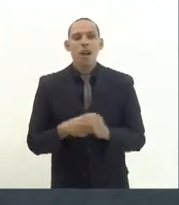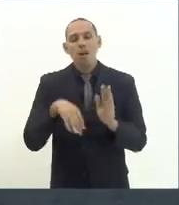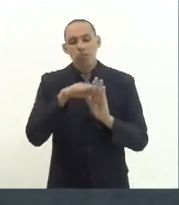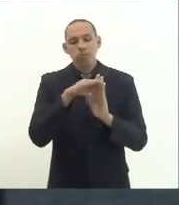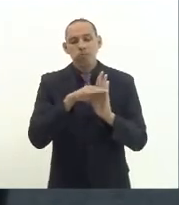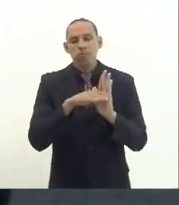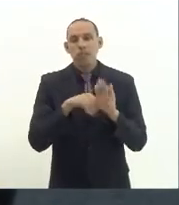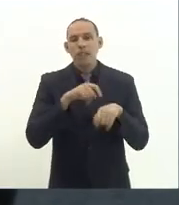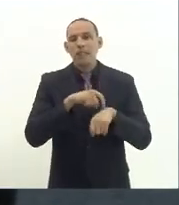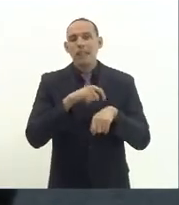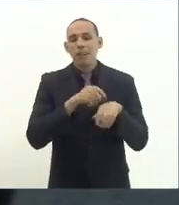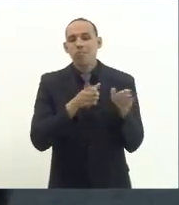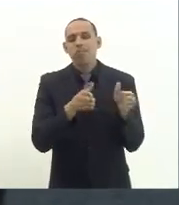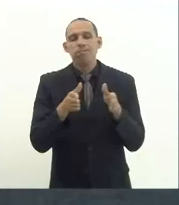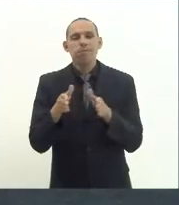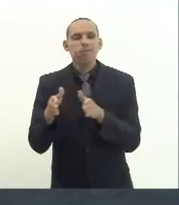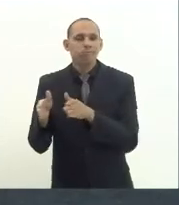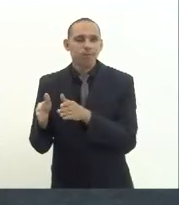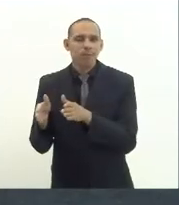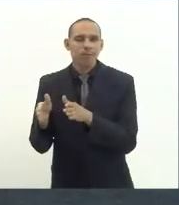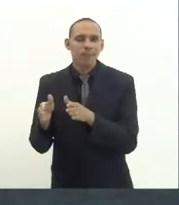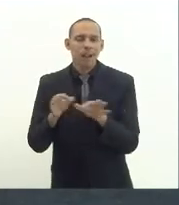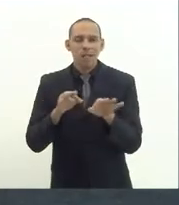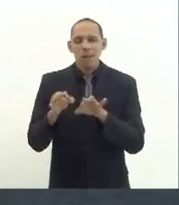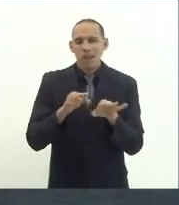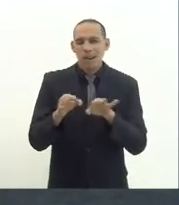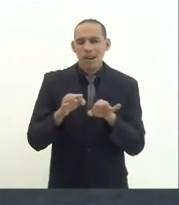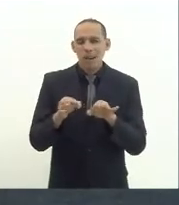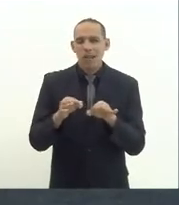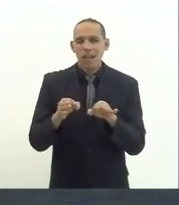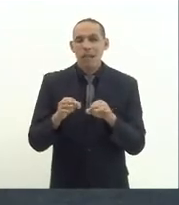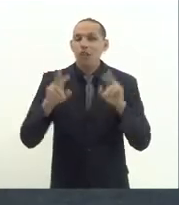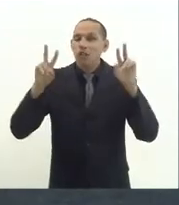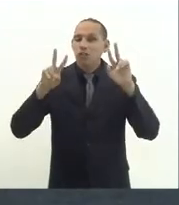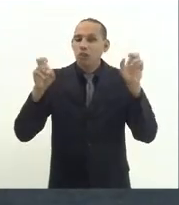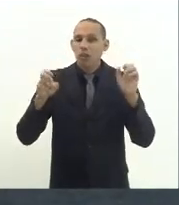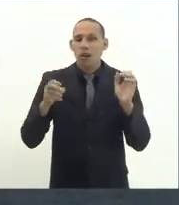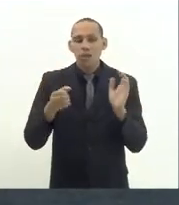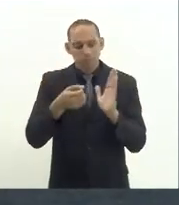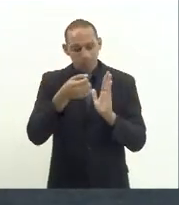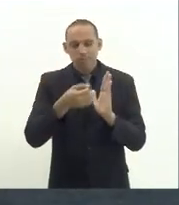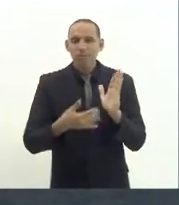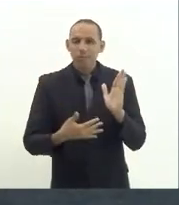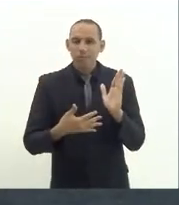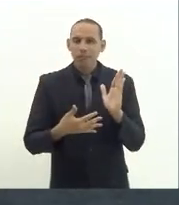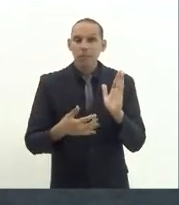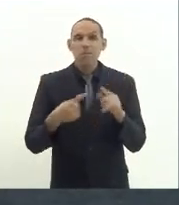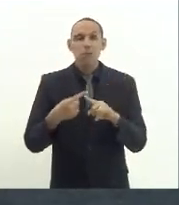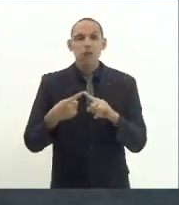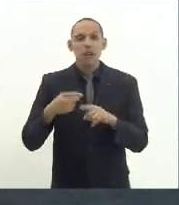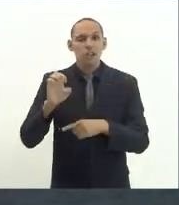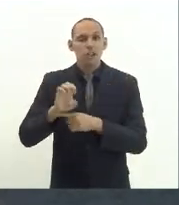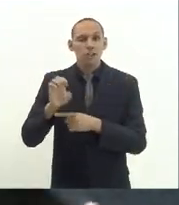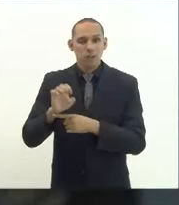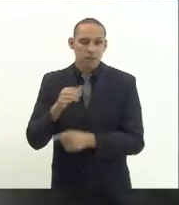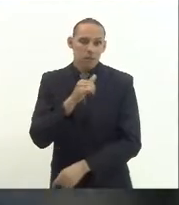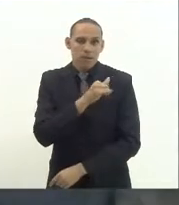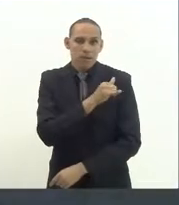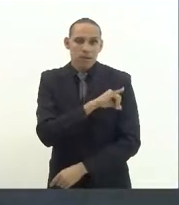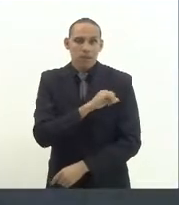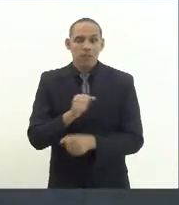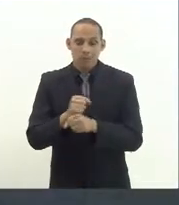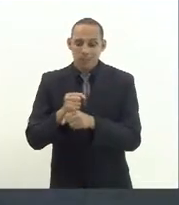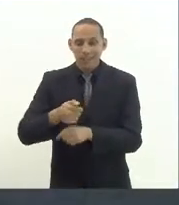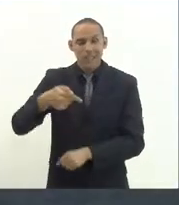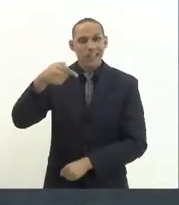cronograma é a cerca da discussão e da tramitação das a matéria o estado do Rio de Janeiro está há